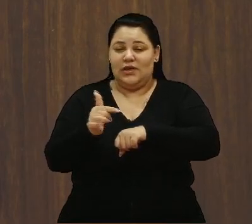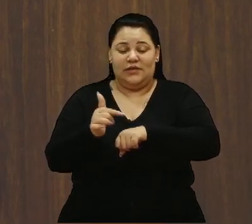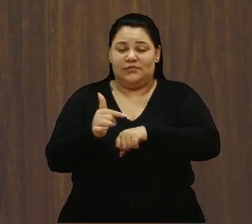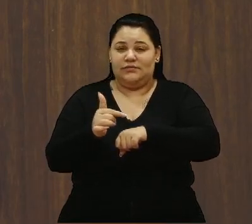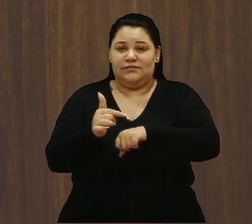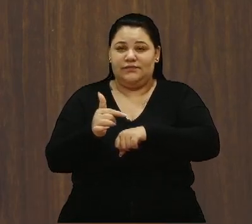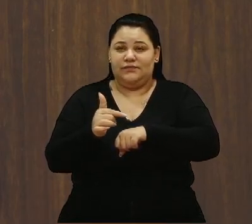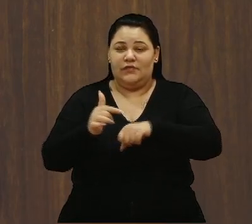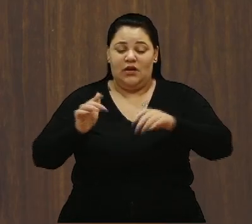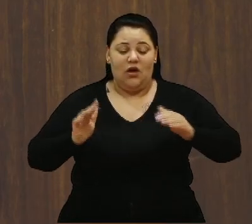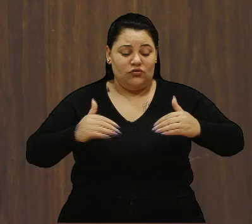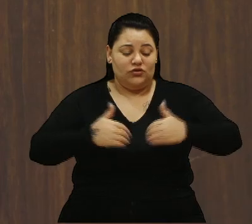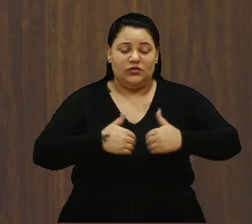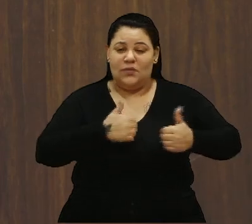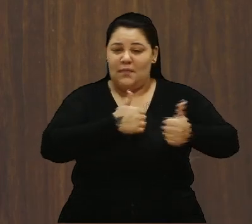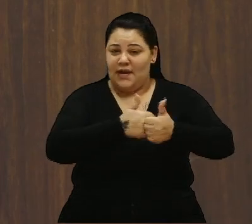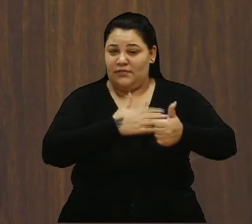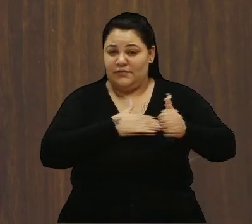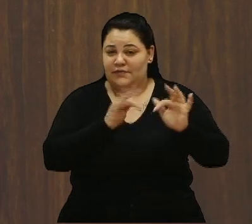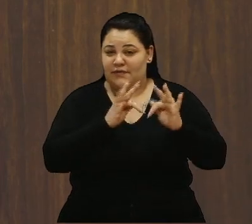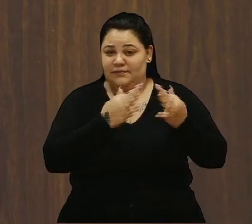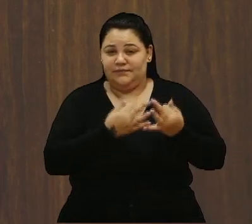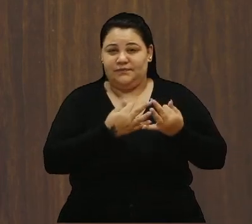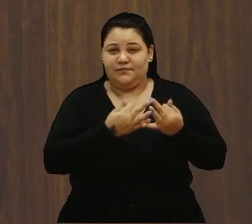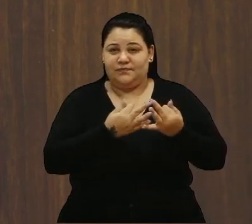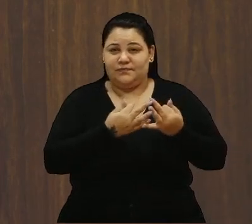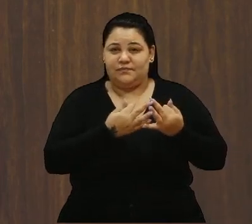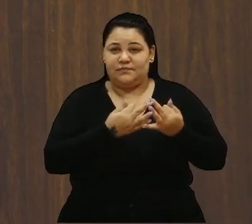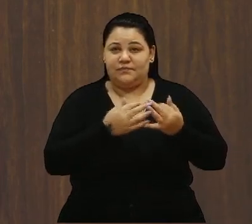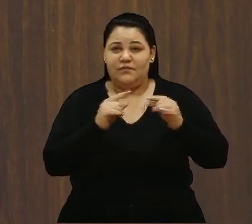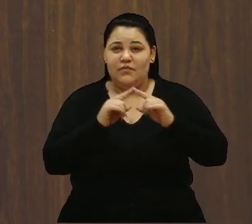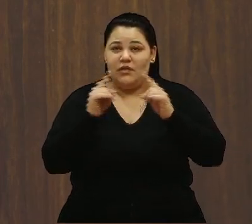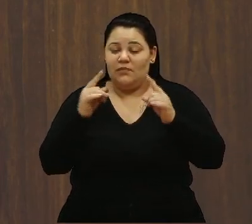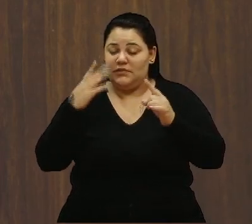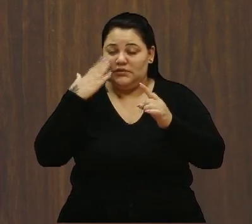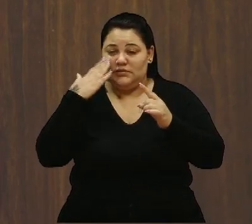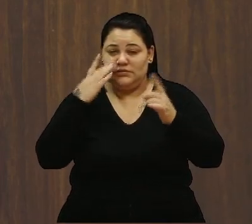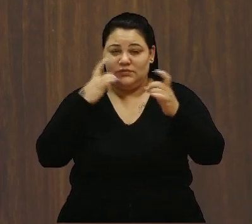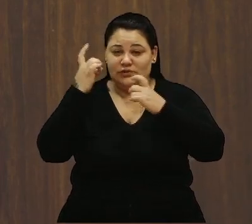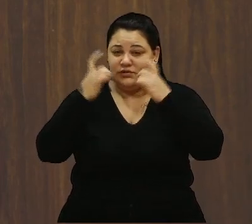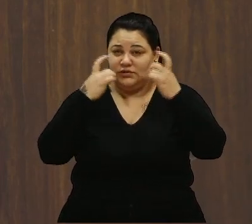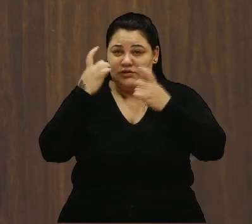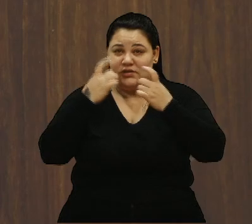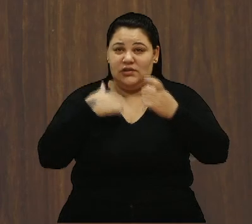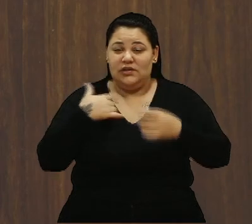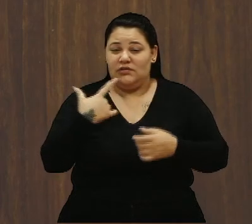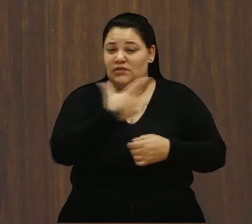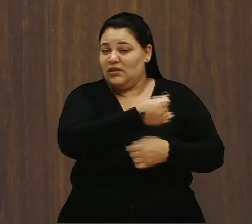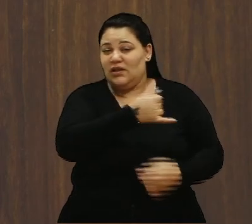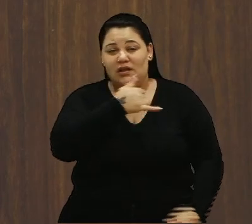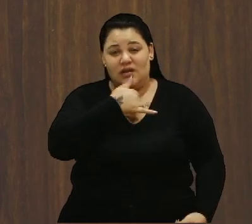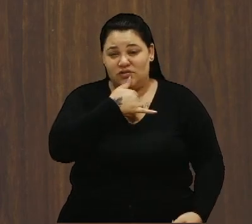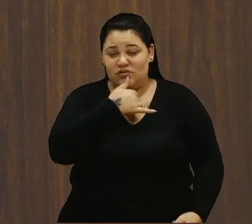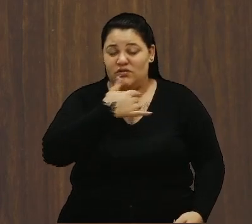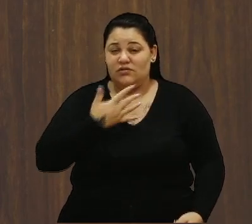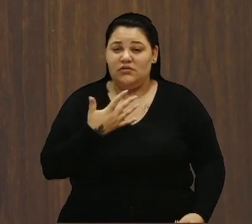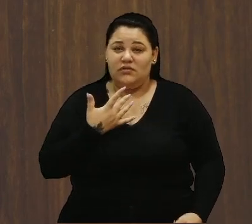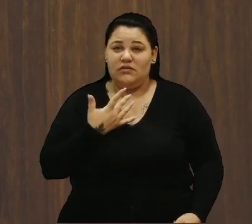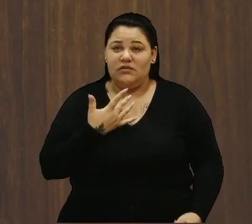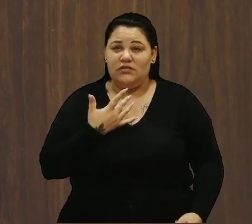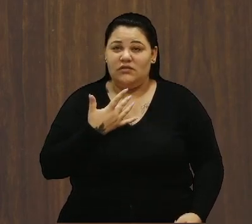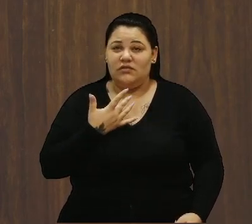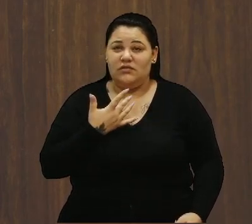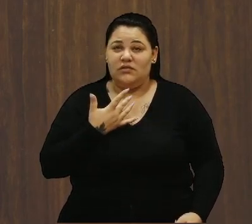situação de autismo próxima a mim, mas sei da preocupação da cidade, saí daqui frustrada, porque não teve assim